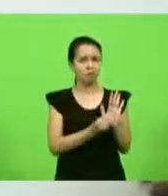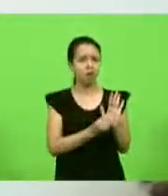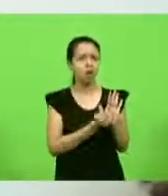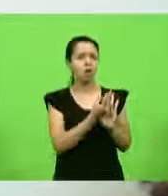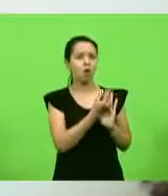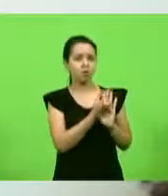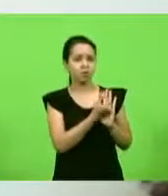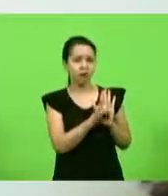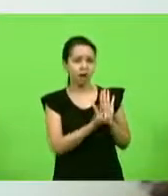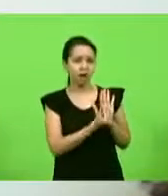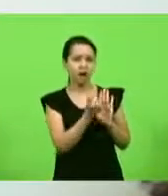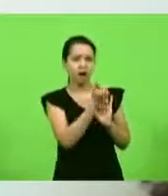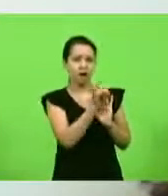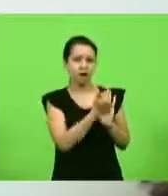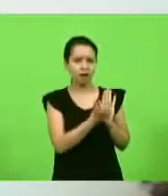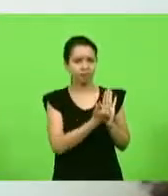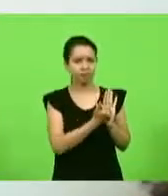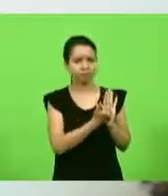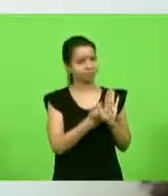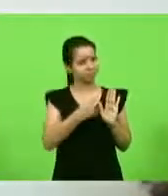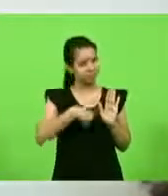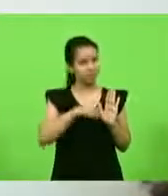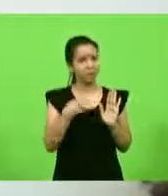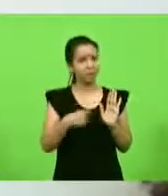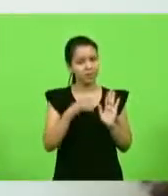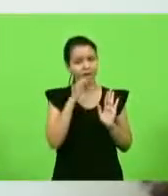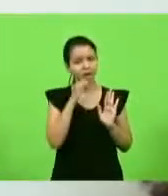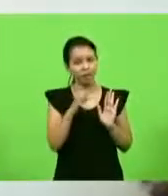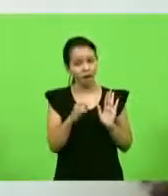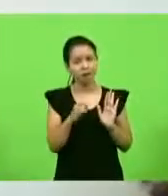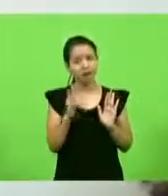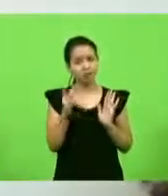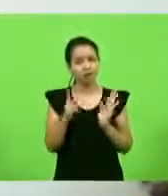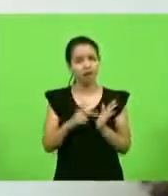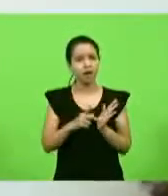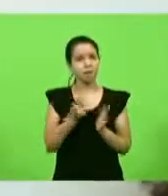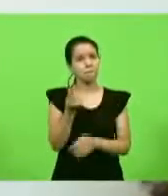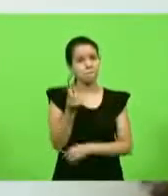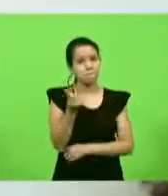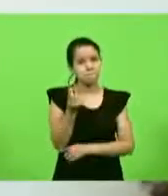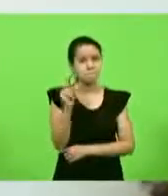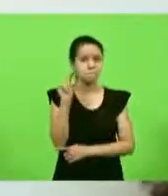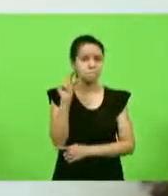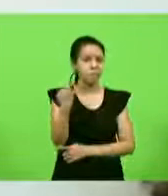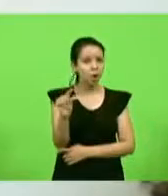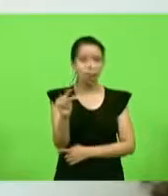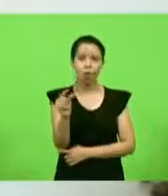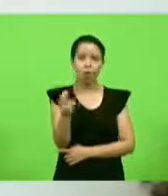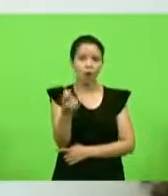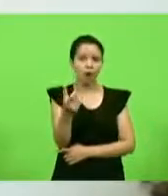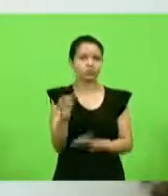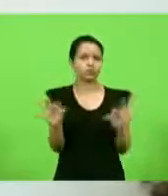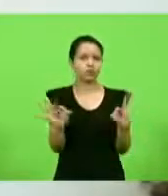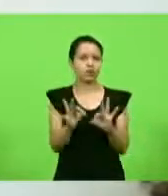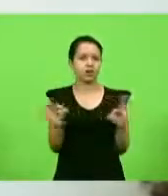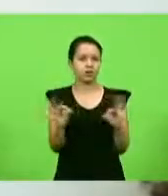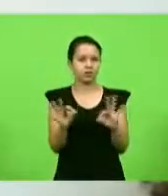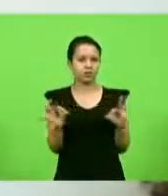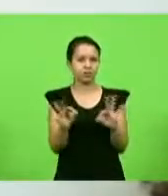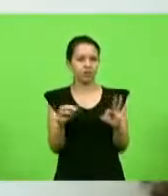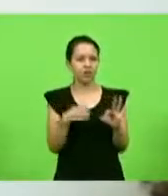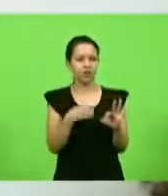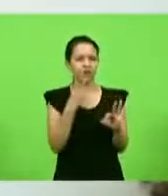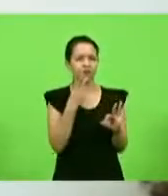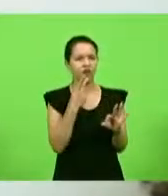a gente tem que ser honesto e dizer que tem muito pouco, quase nada, né? Eu não quero dizer com isso que a